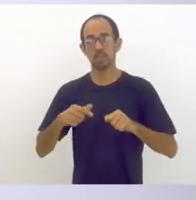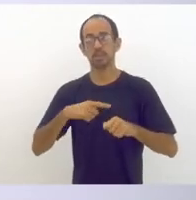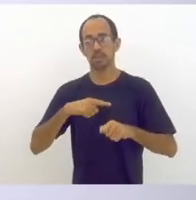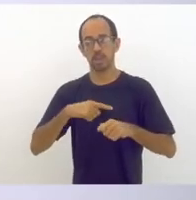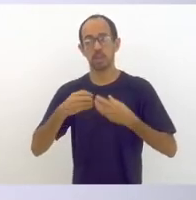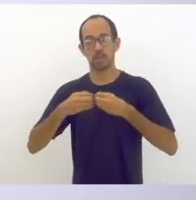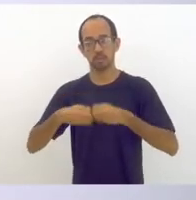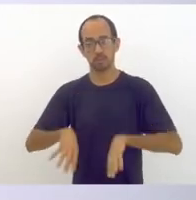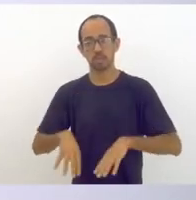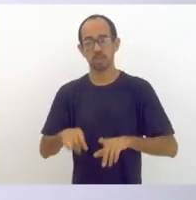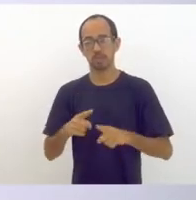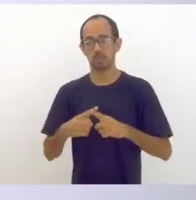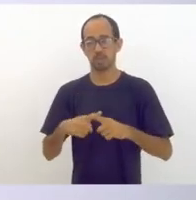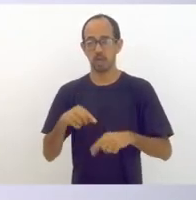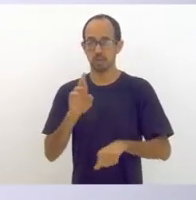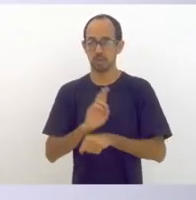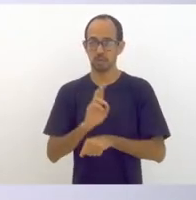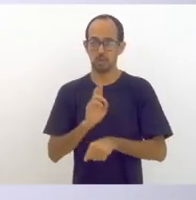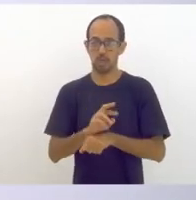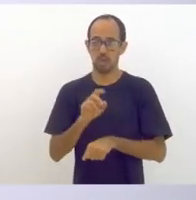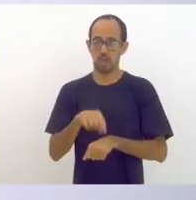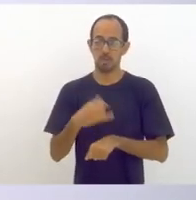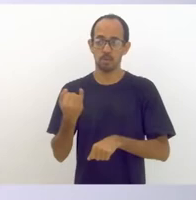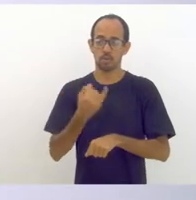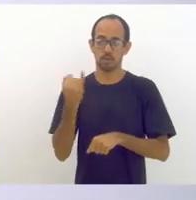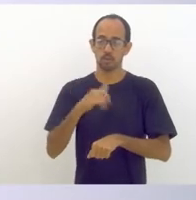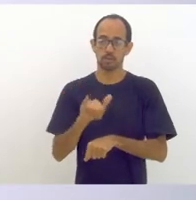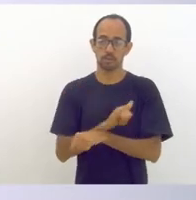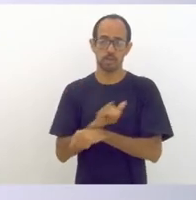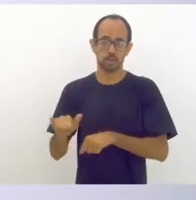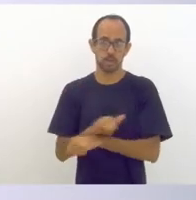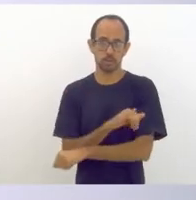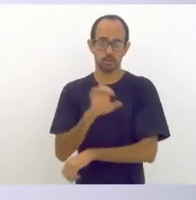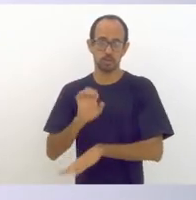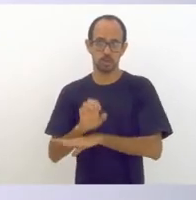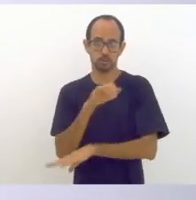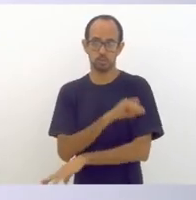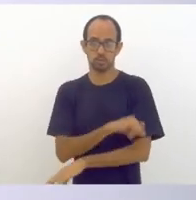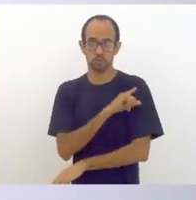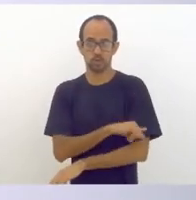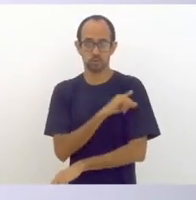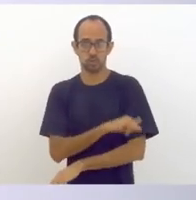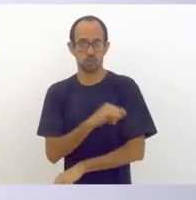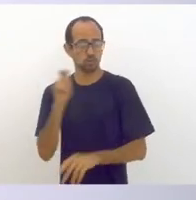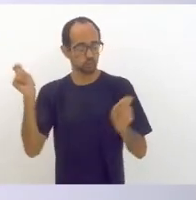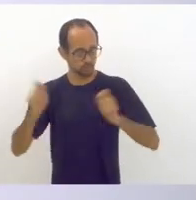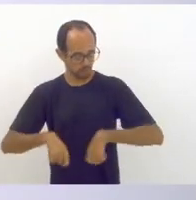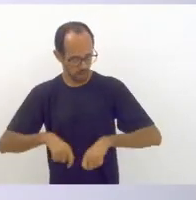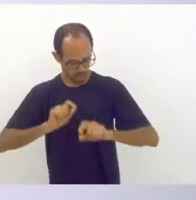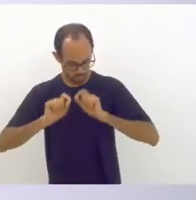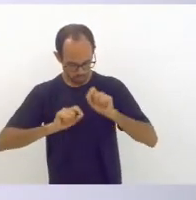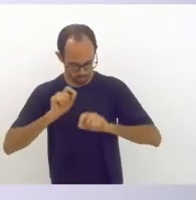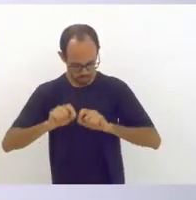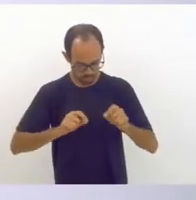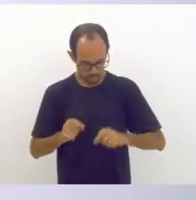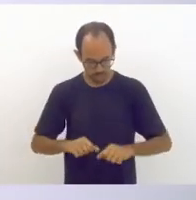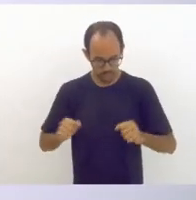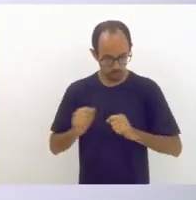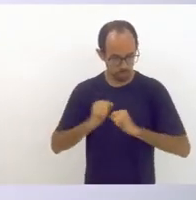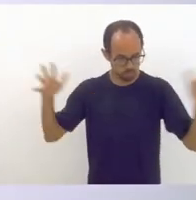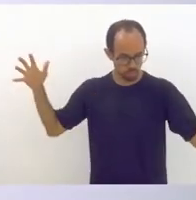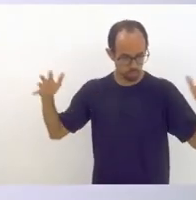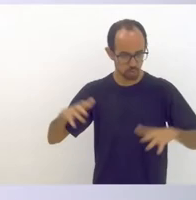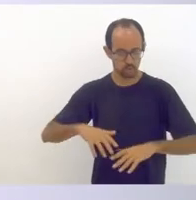é importante, cumpre um papel estratégico para o Rio de Janeiro, e não dá para ela simplesmente ser dinamitada, né,